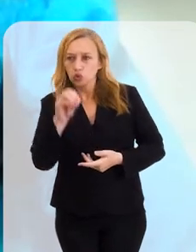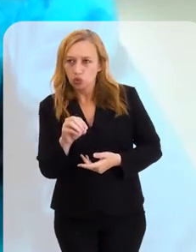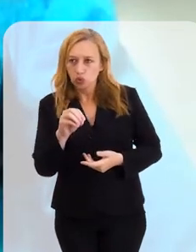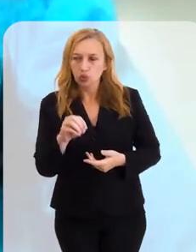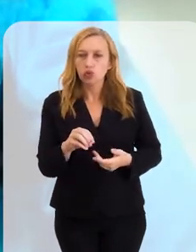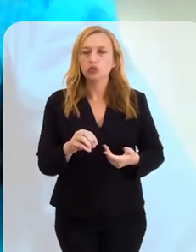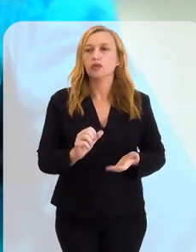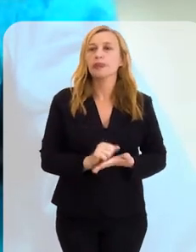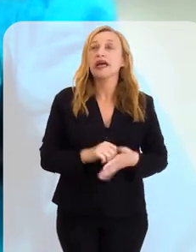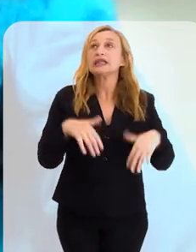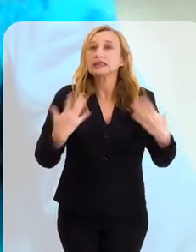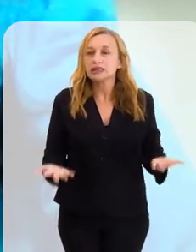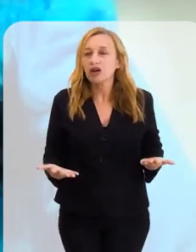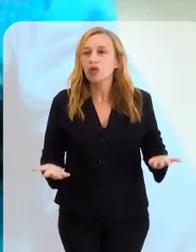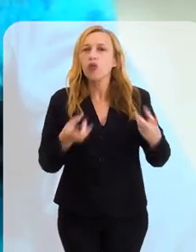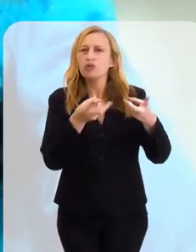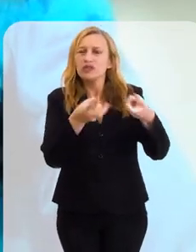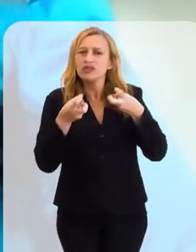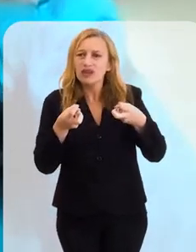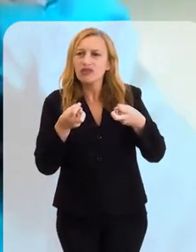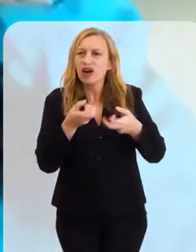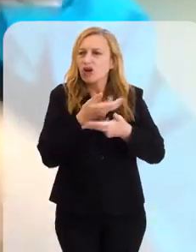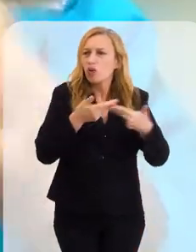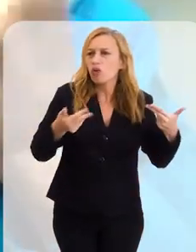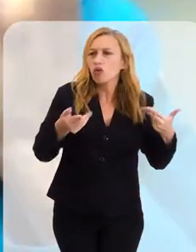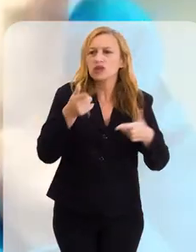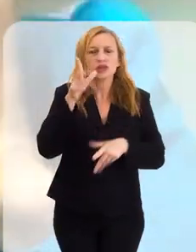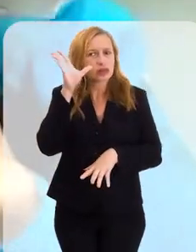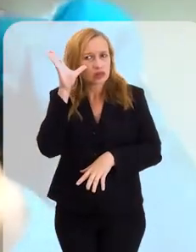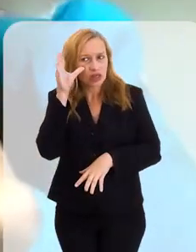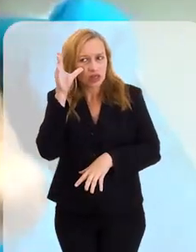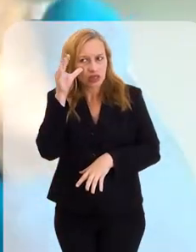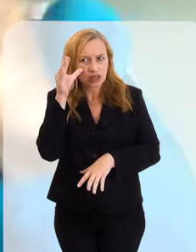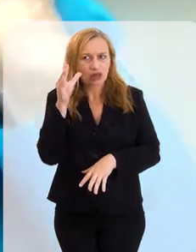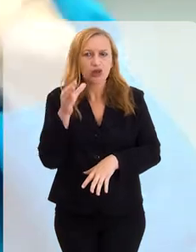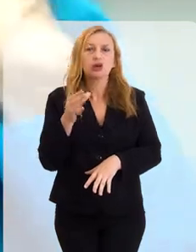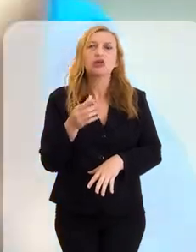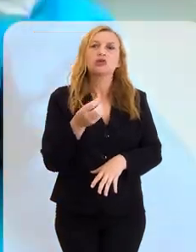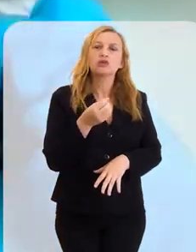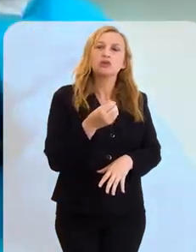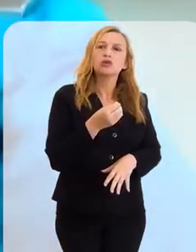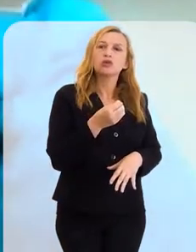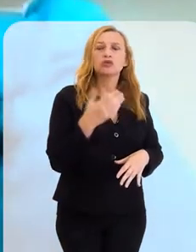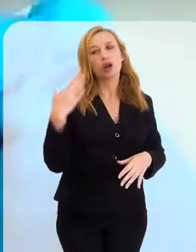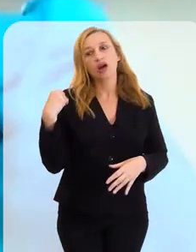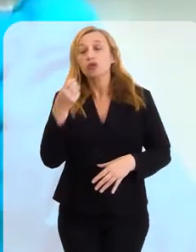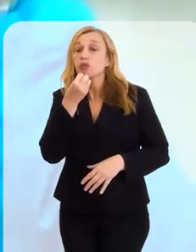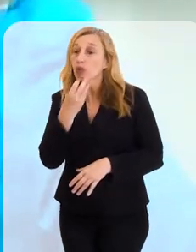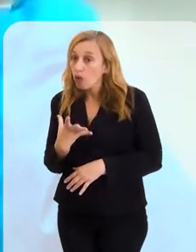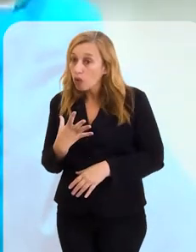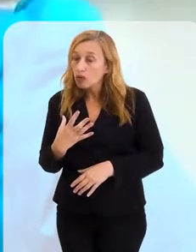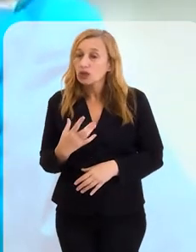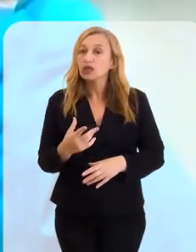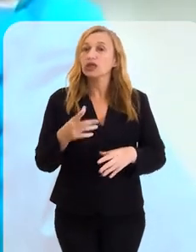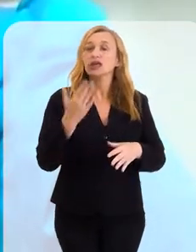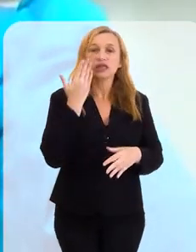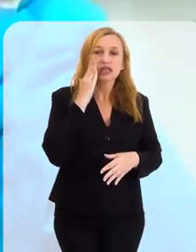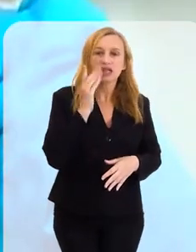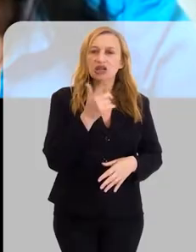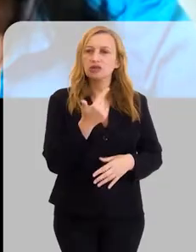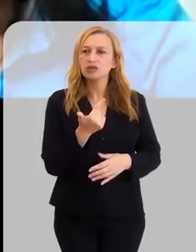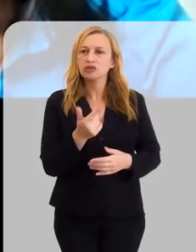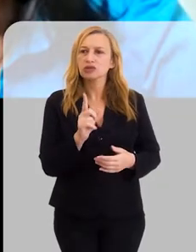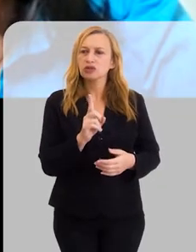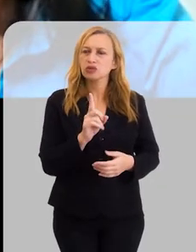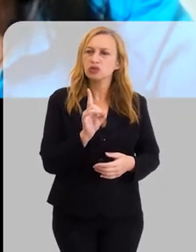com dificuldades de manter seus graus de produtividade. Então, observaram-se coisas muito interessantes, por um lado, positivas,